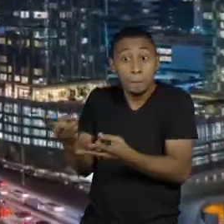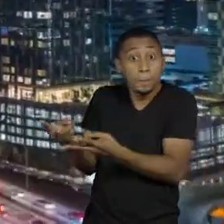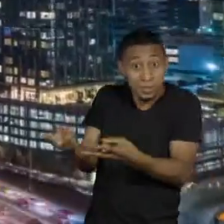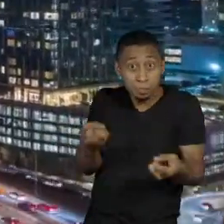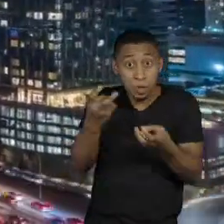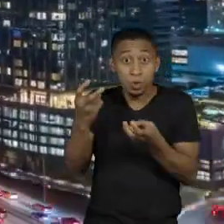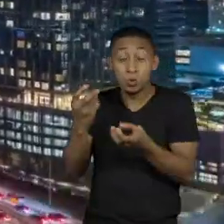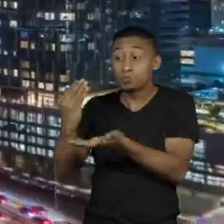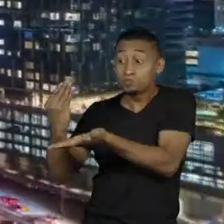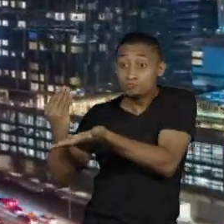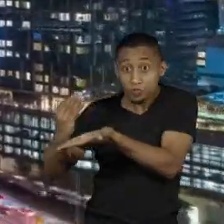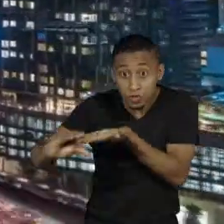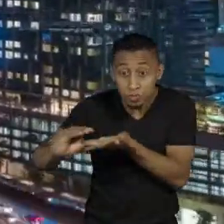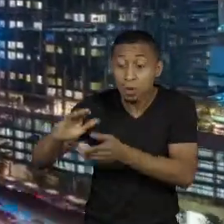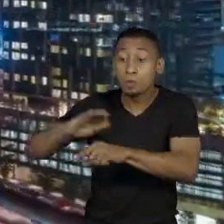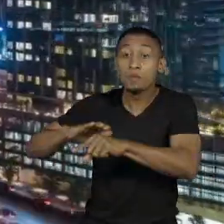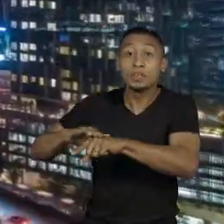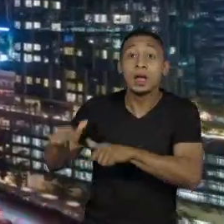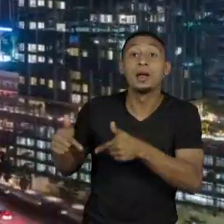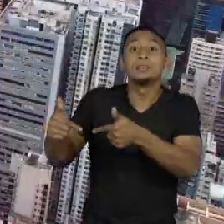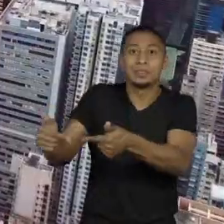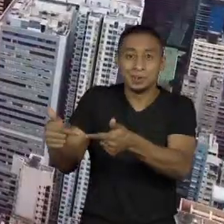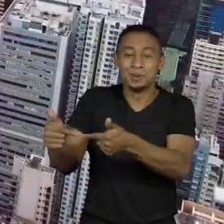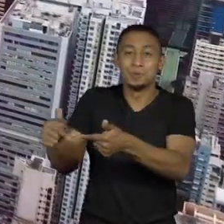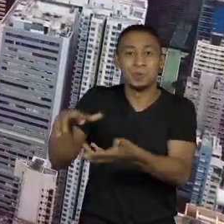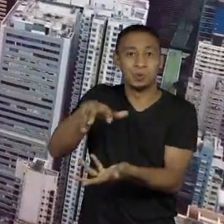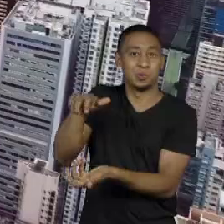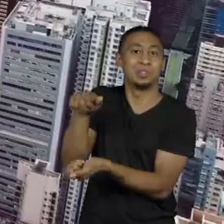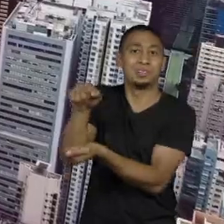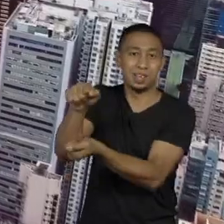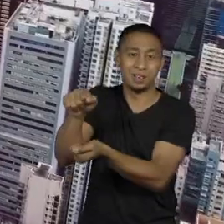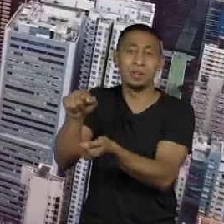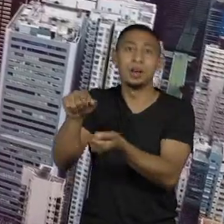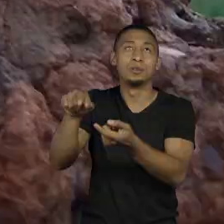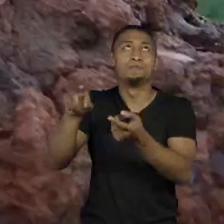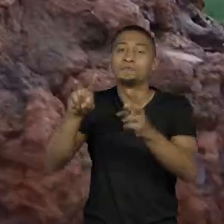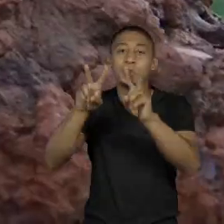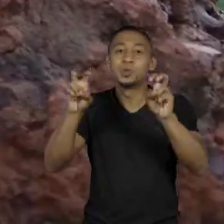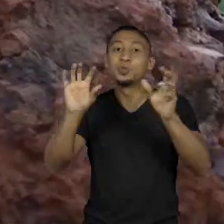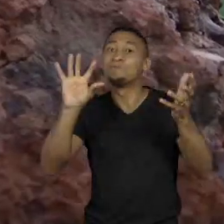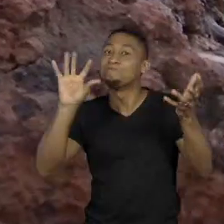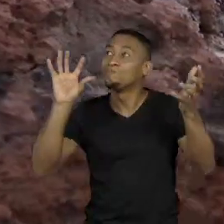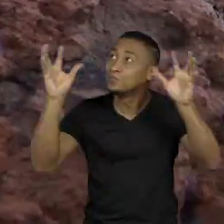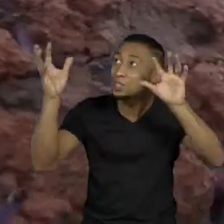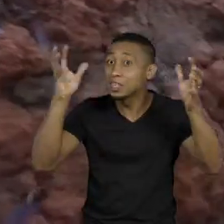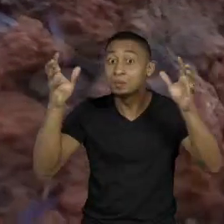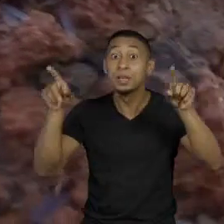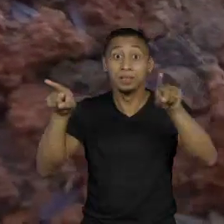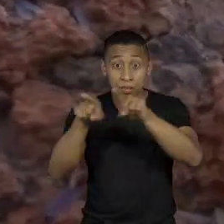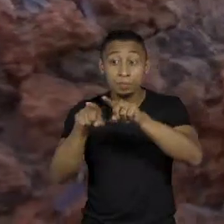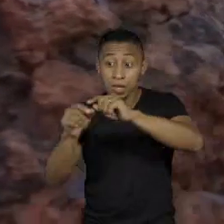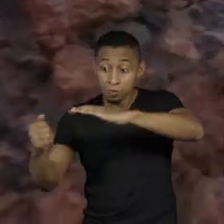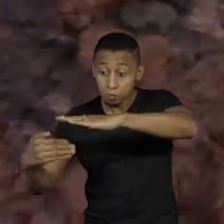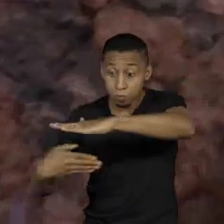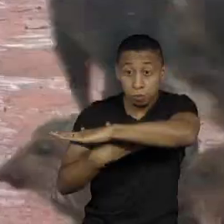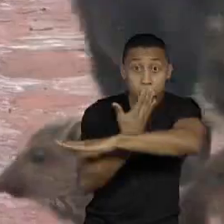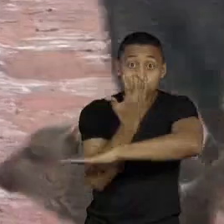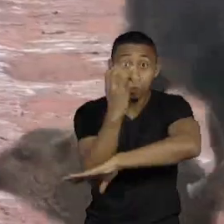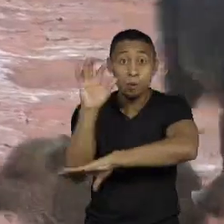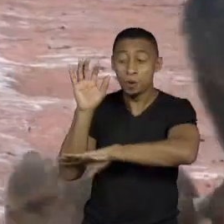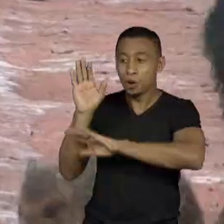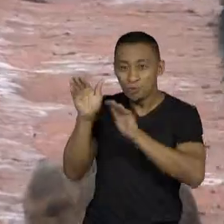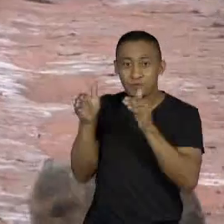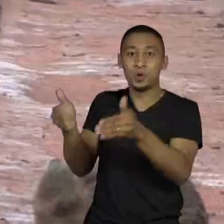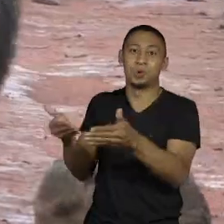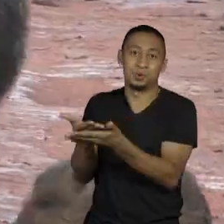empresas tomarem ação nesse sentido. Então, não só as questões climáticas, mas a questão da biodiversidade entrou mais forte, né? A gente tem